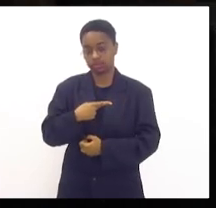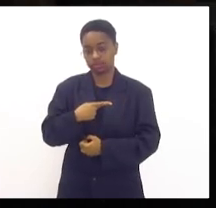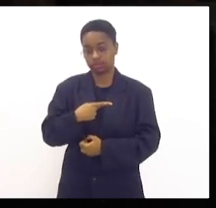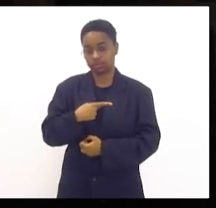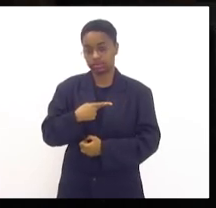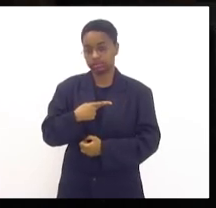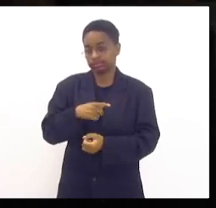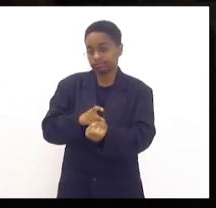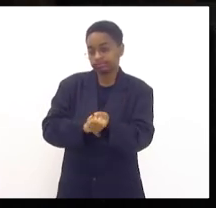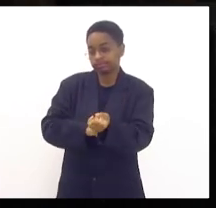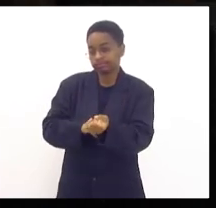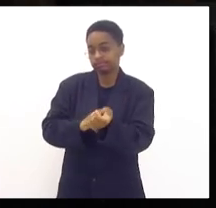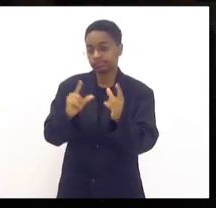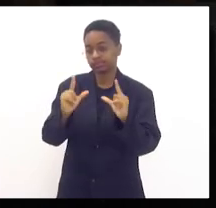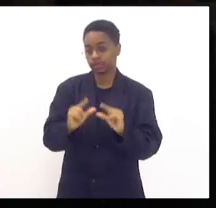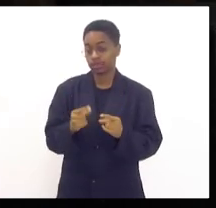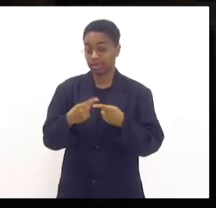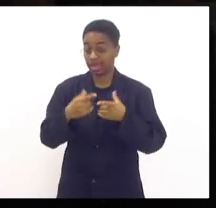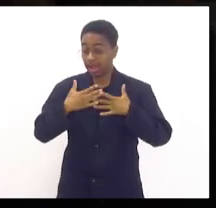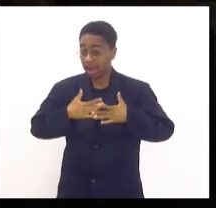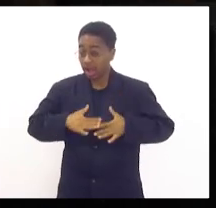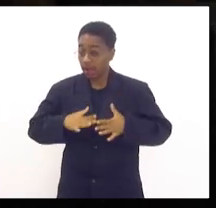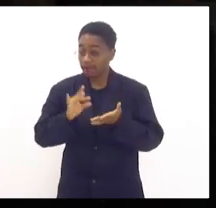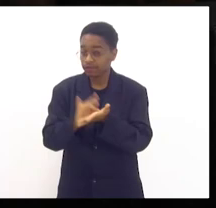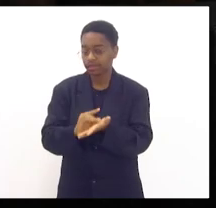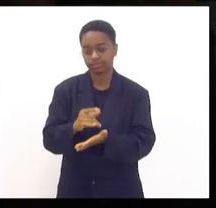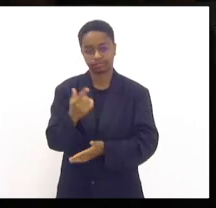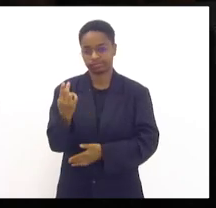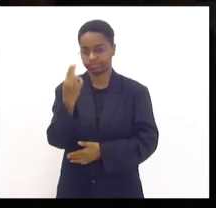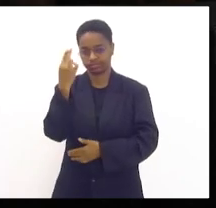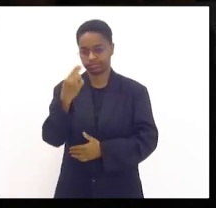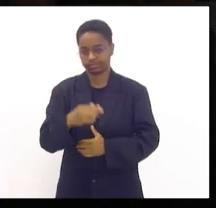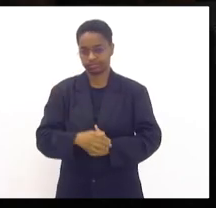menos nervosa, porque tranquila não dá para ficar.